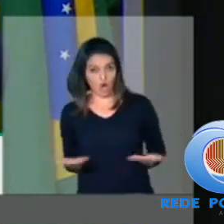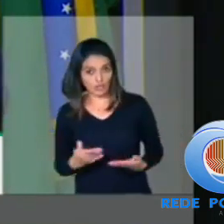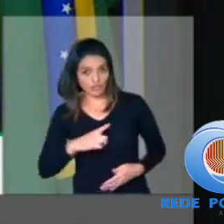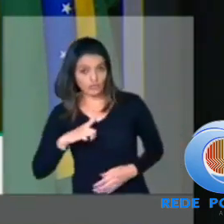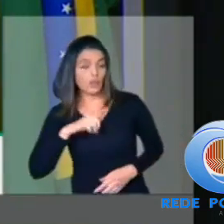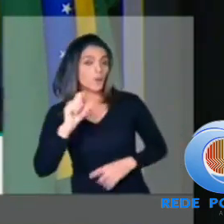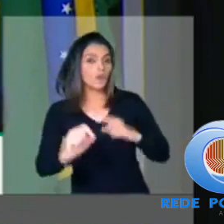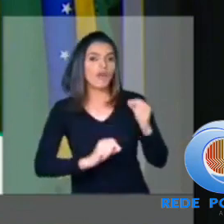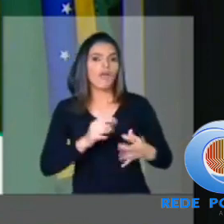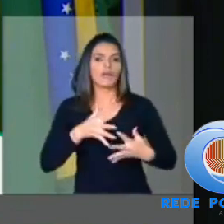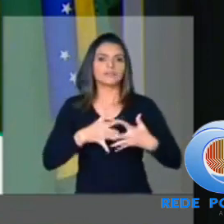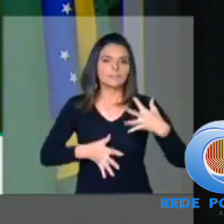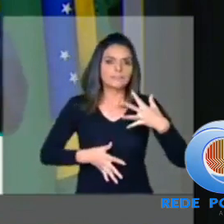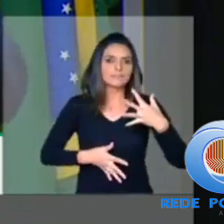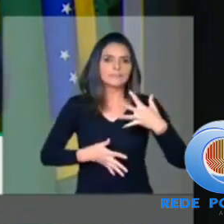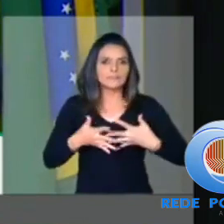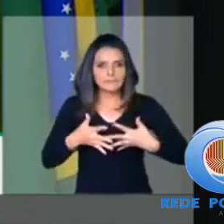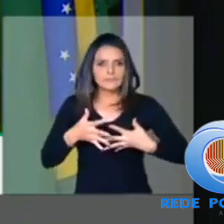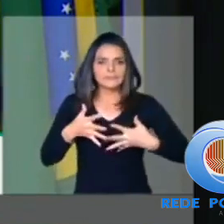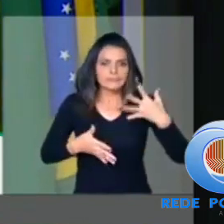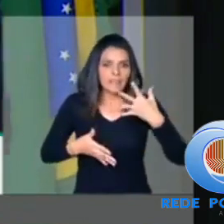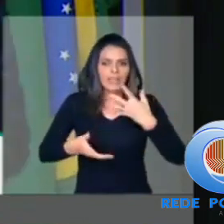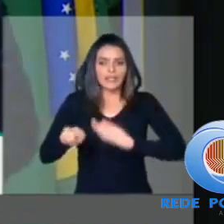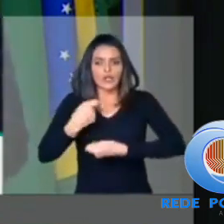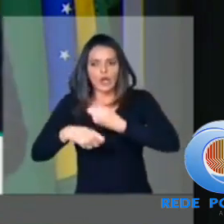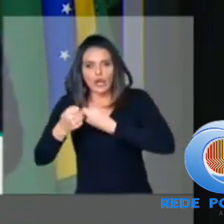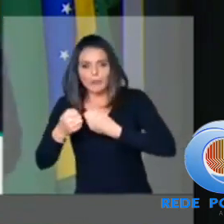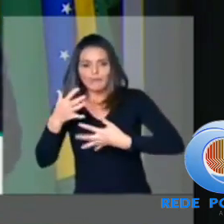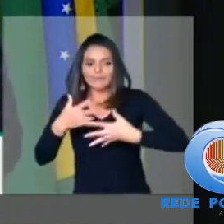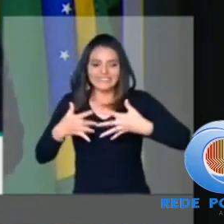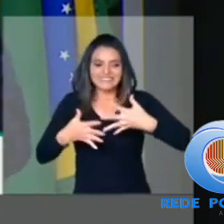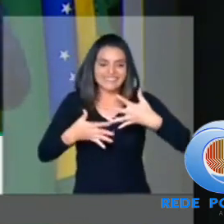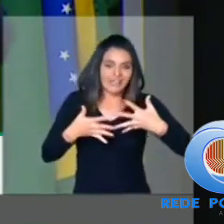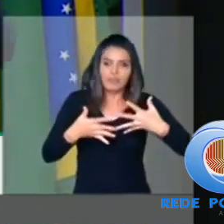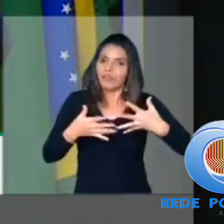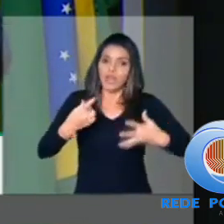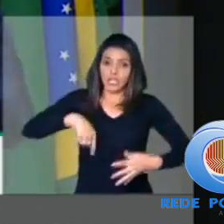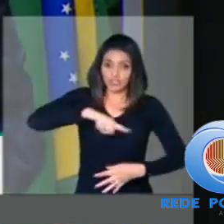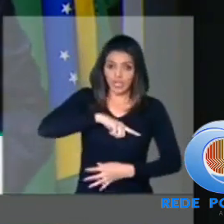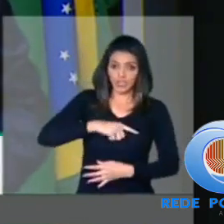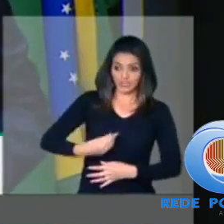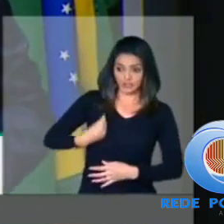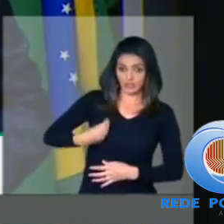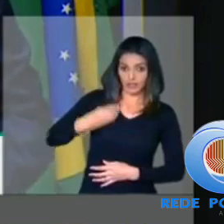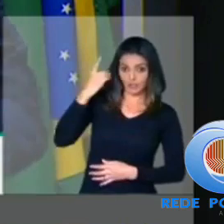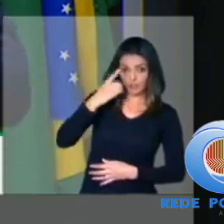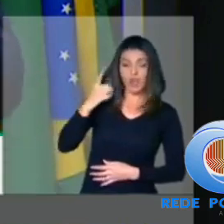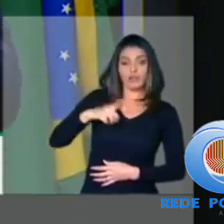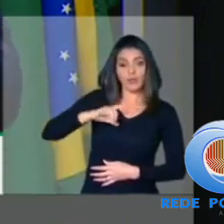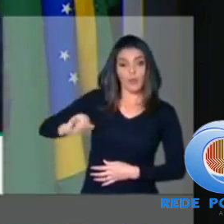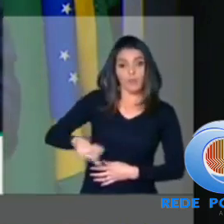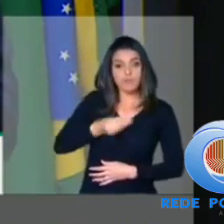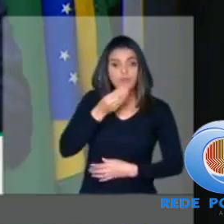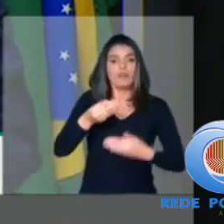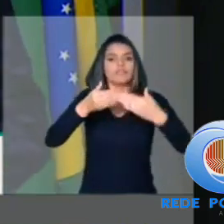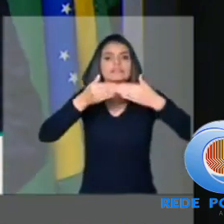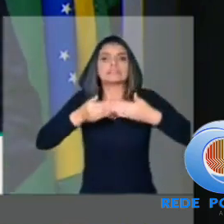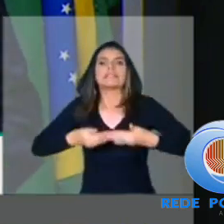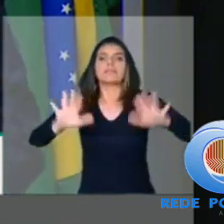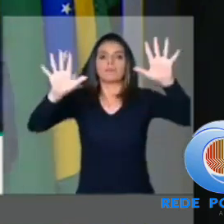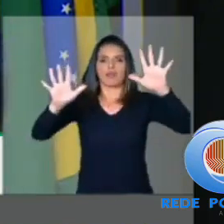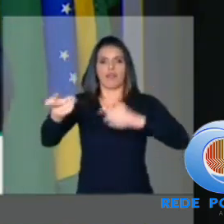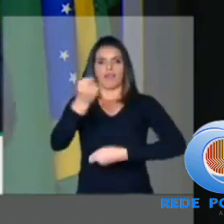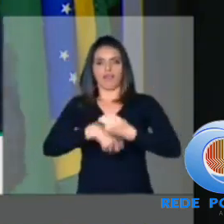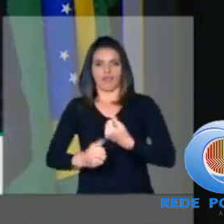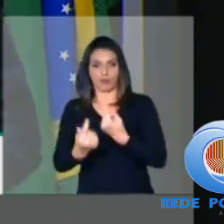poder destravar a economia e o Brasil voltar a crescer. Essa MP, a MP